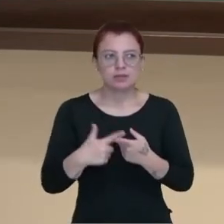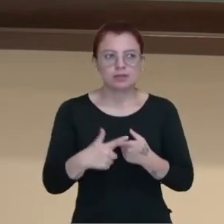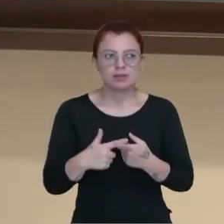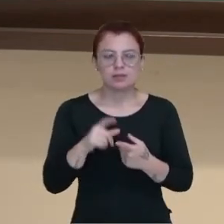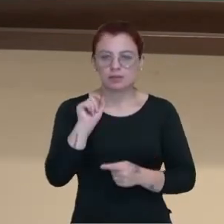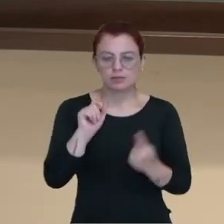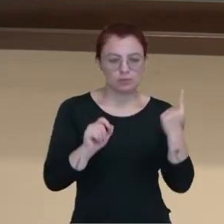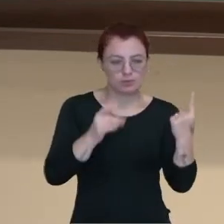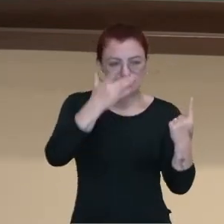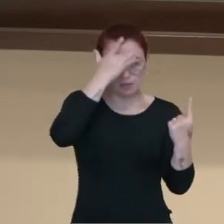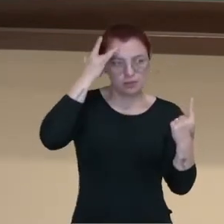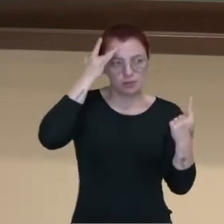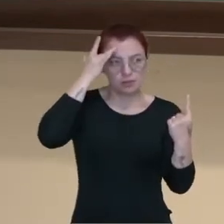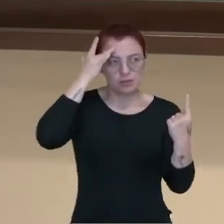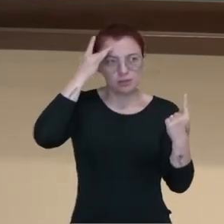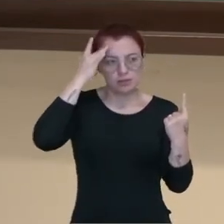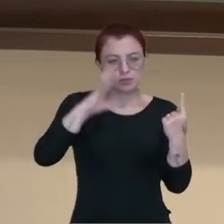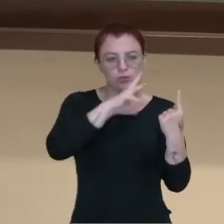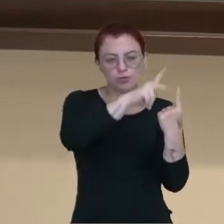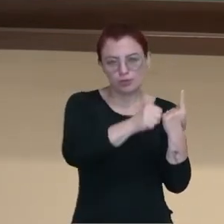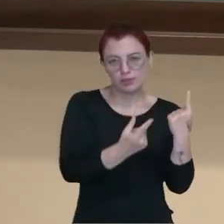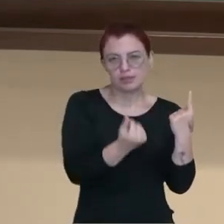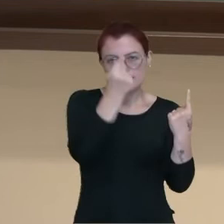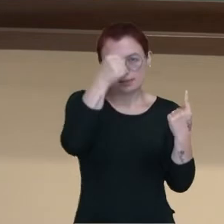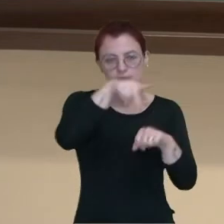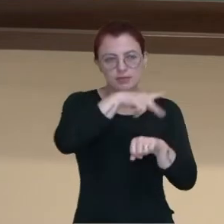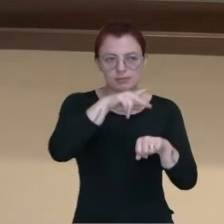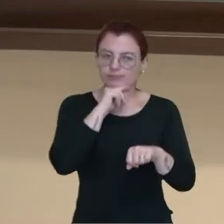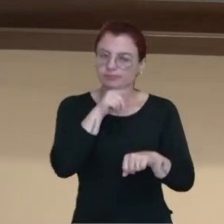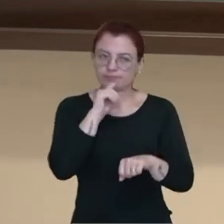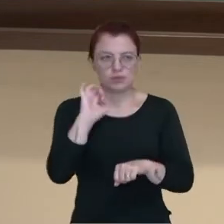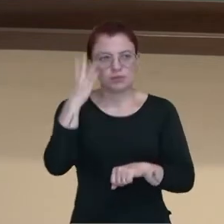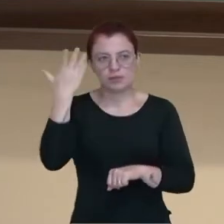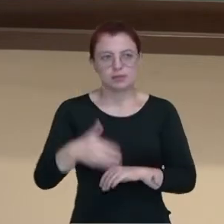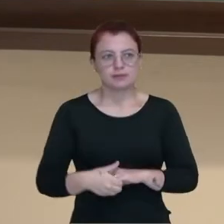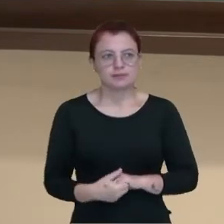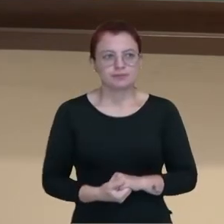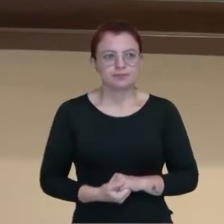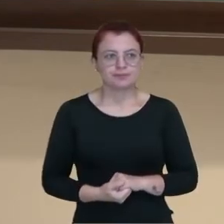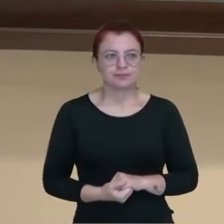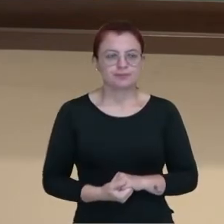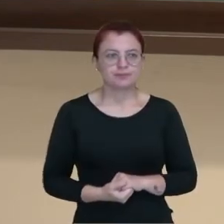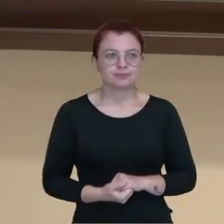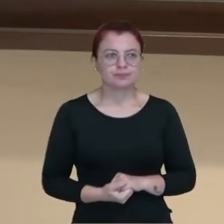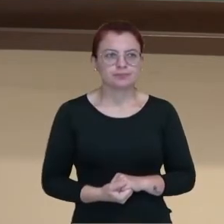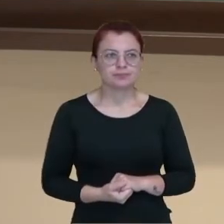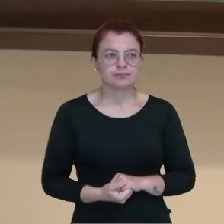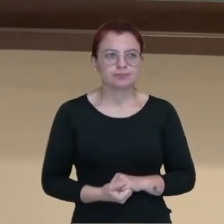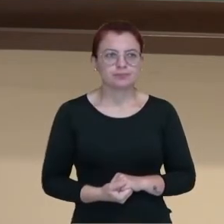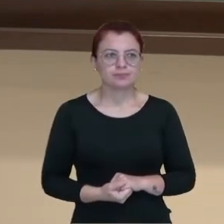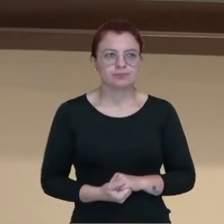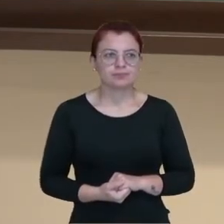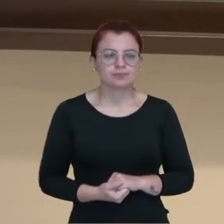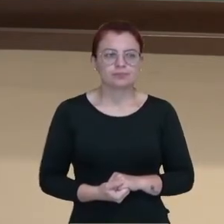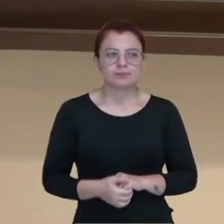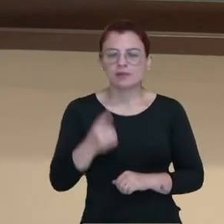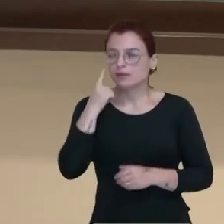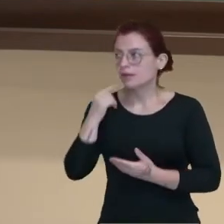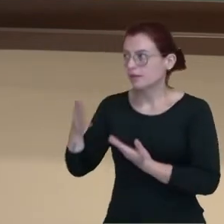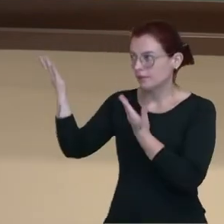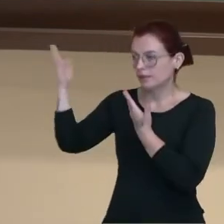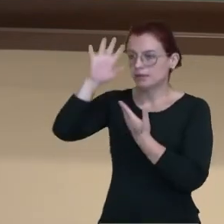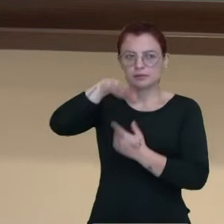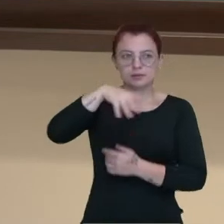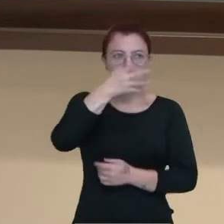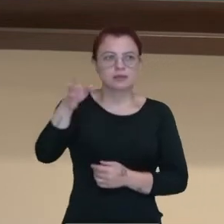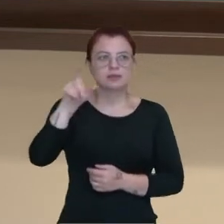que uma única pessoa ficaria com toda a riqueza do país. Também não acontece, né, pessoal? Aqui, pessoal, a curva de